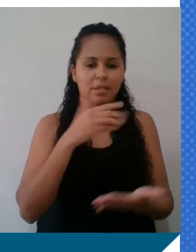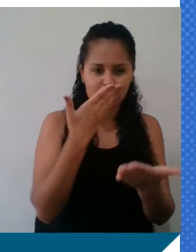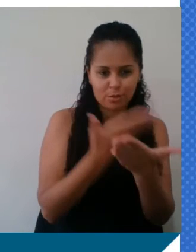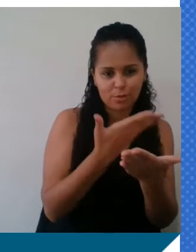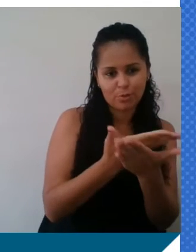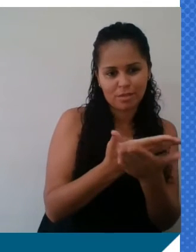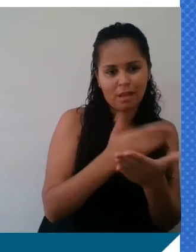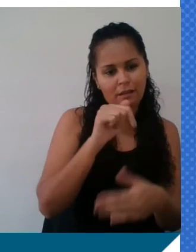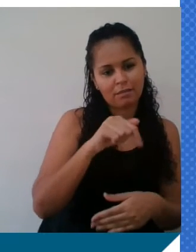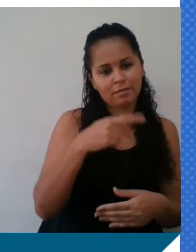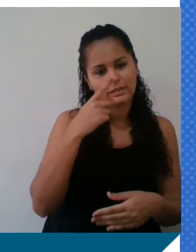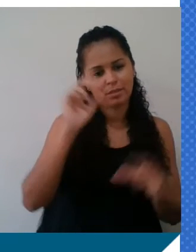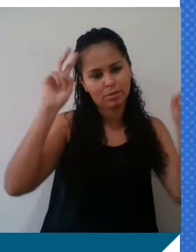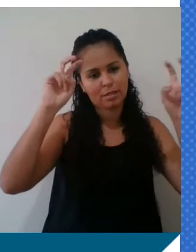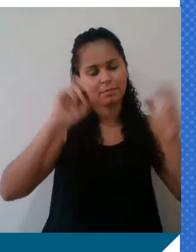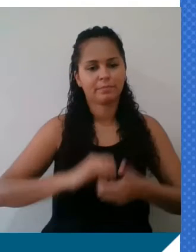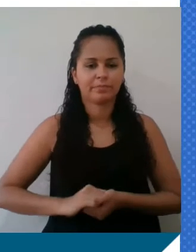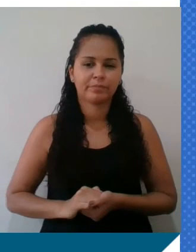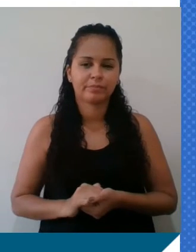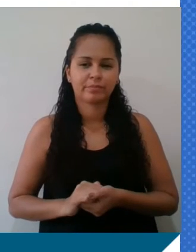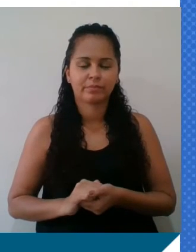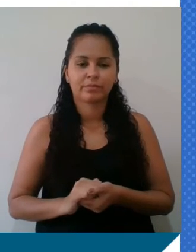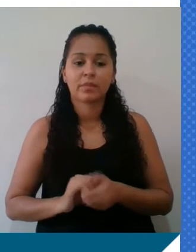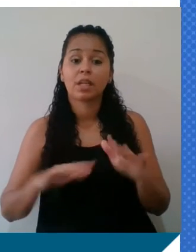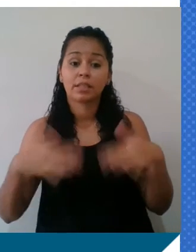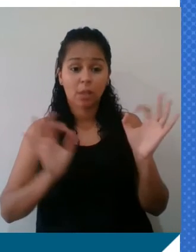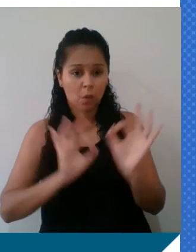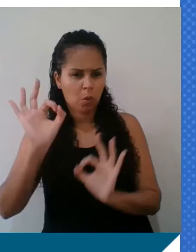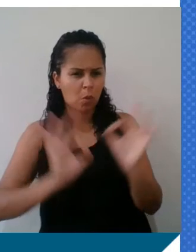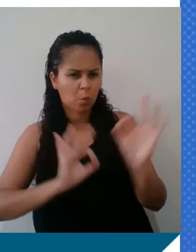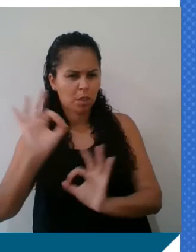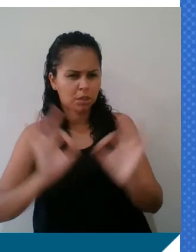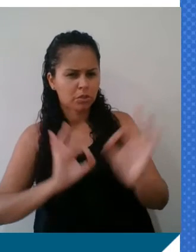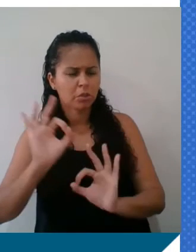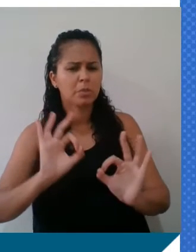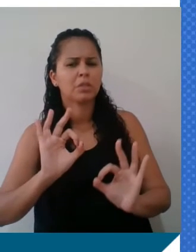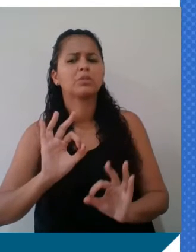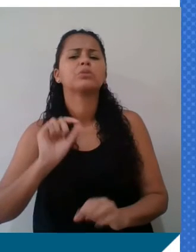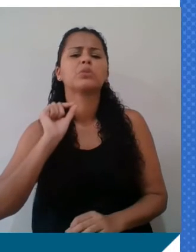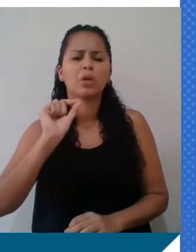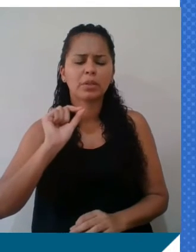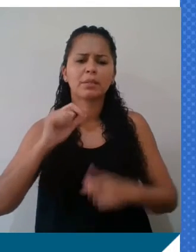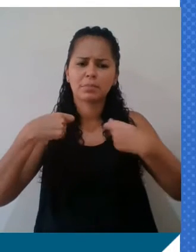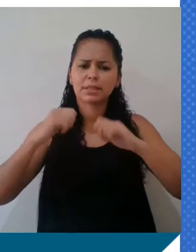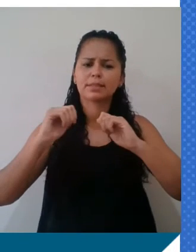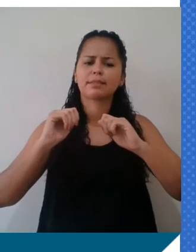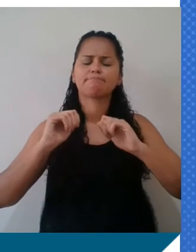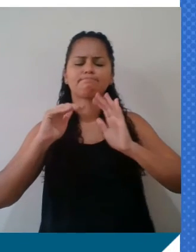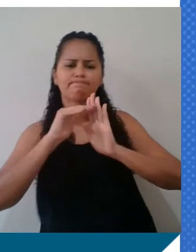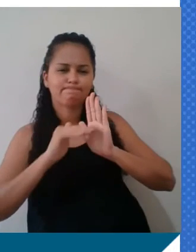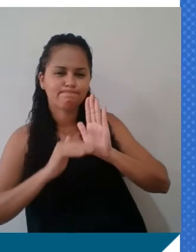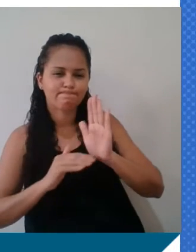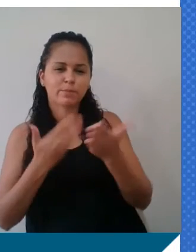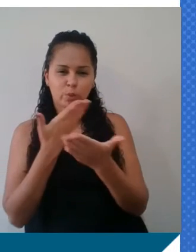caso aqui, o estudo. Então, o planejamento, né, como o Stefânio falou, é a gente se organizar para